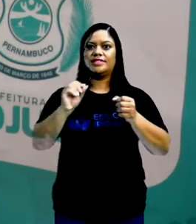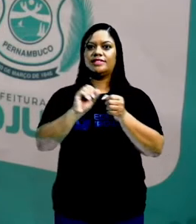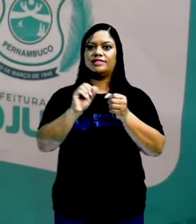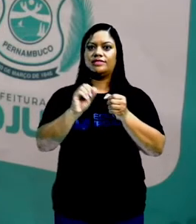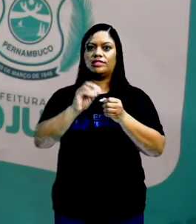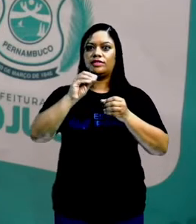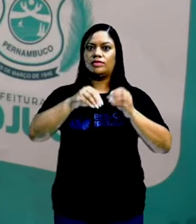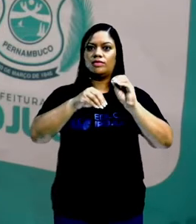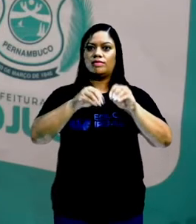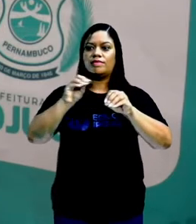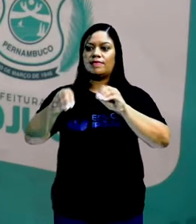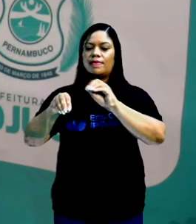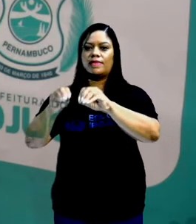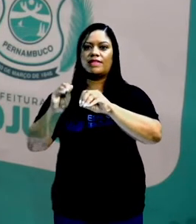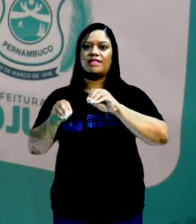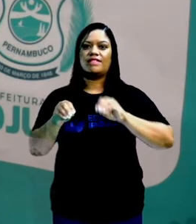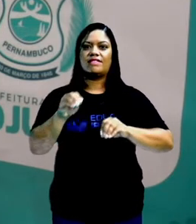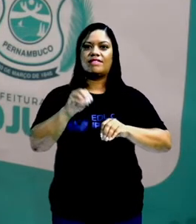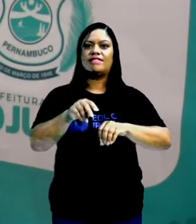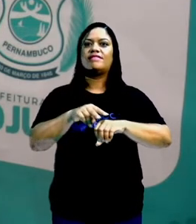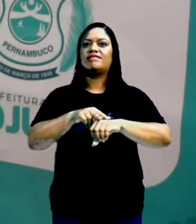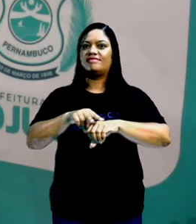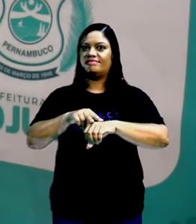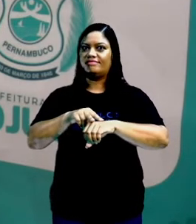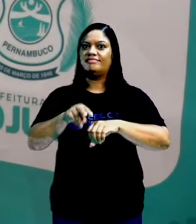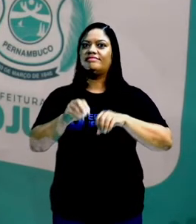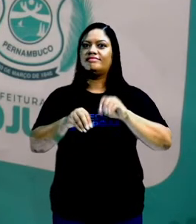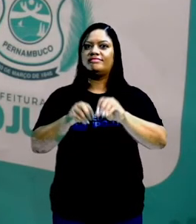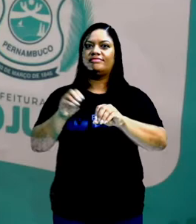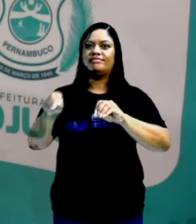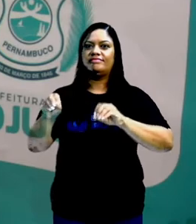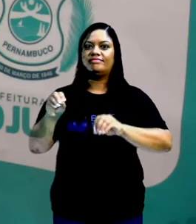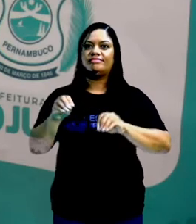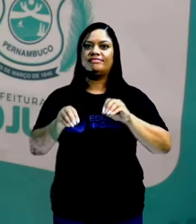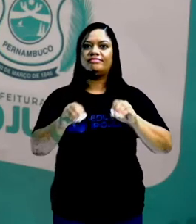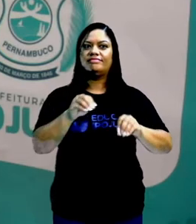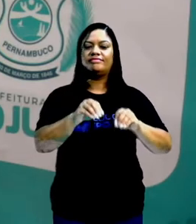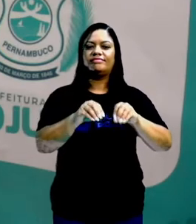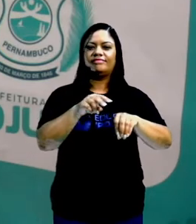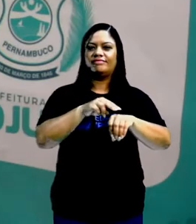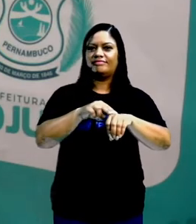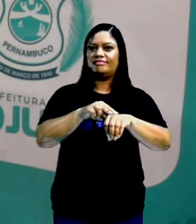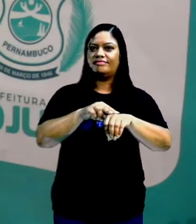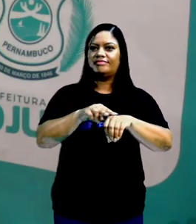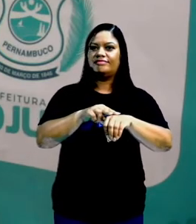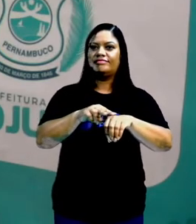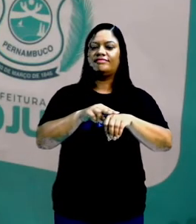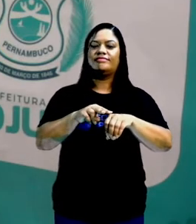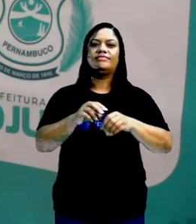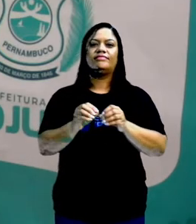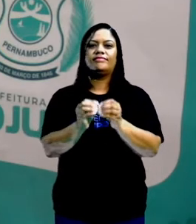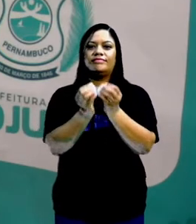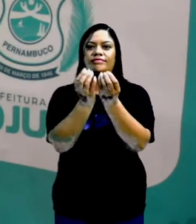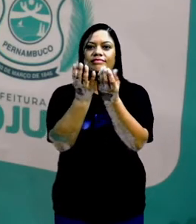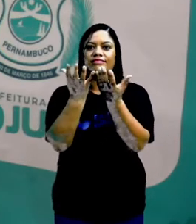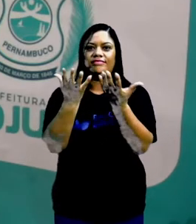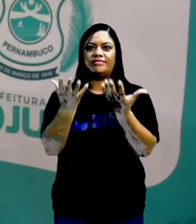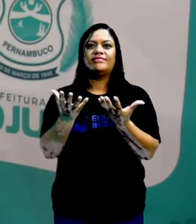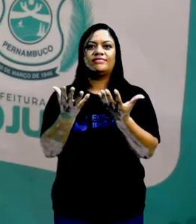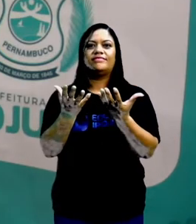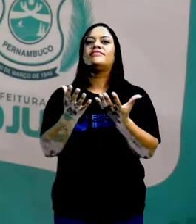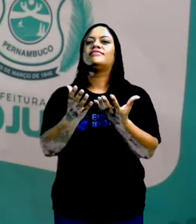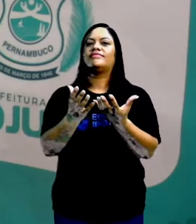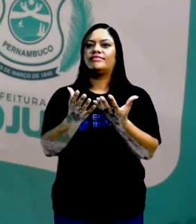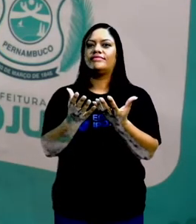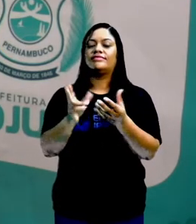aquela plantação de hortaliças, que é aquela parte assim, verdinha, couve-flor, alface, não é